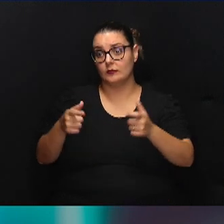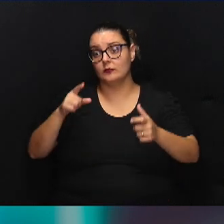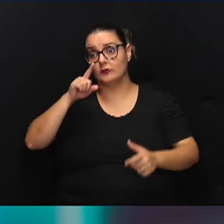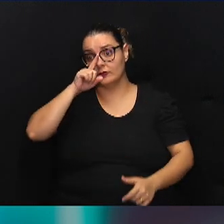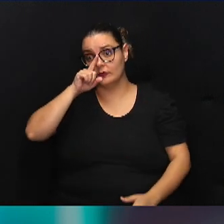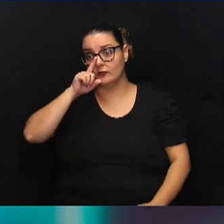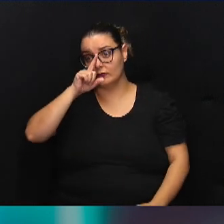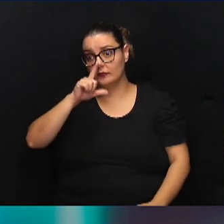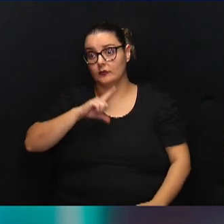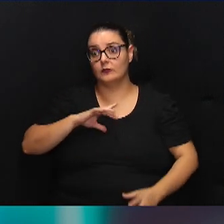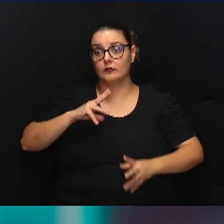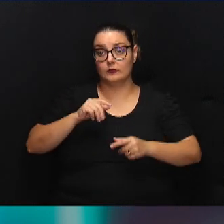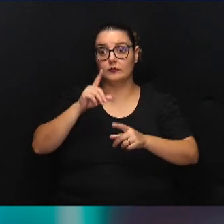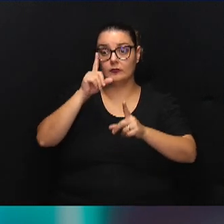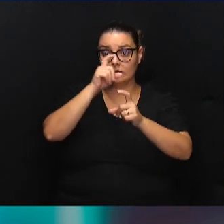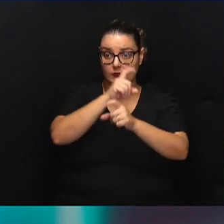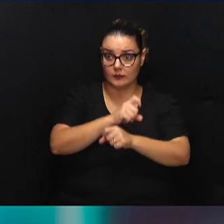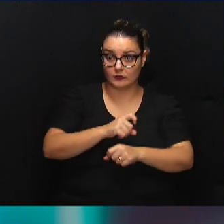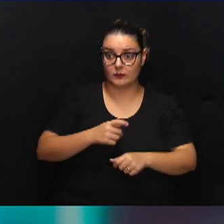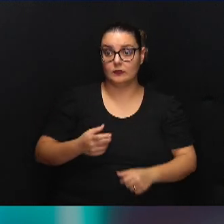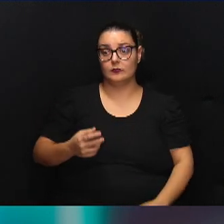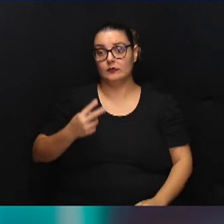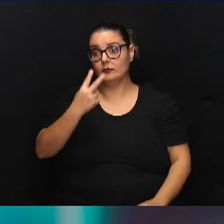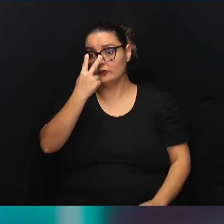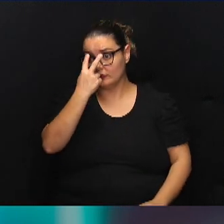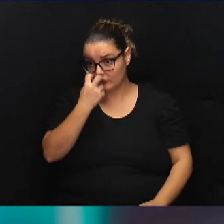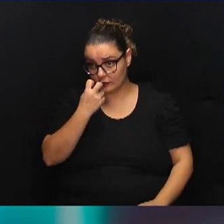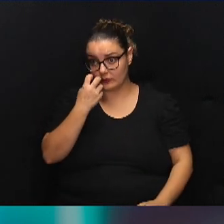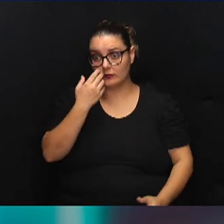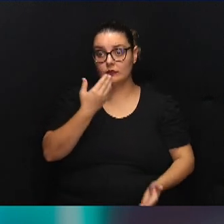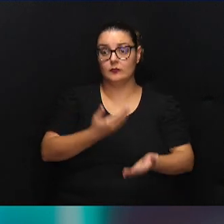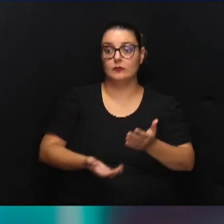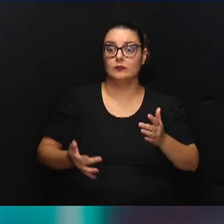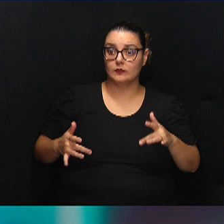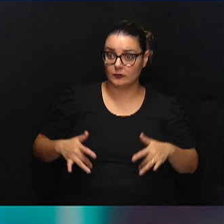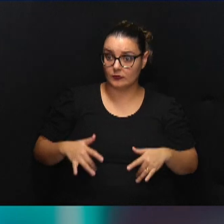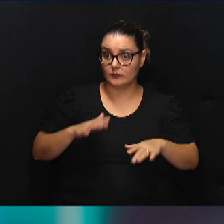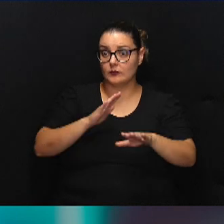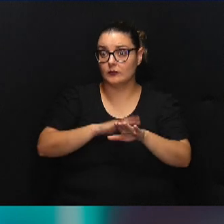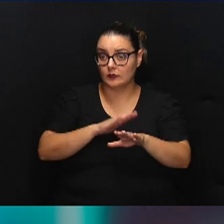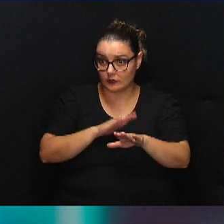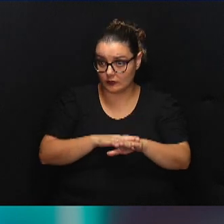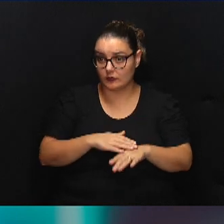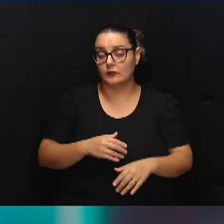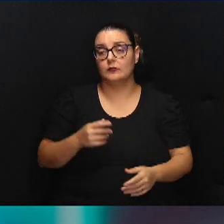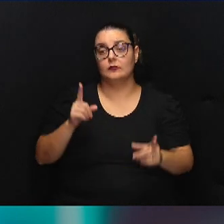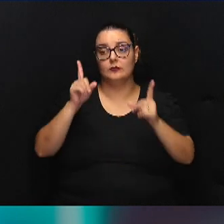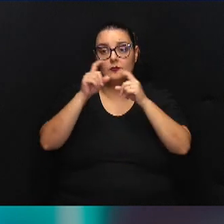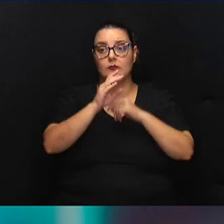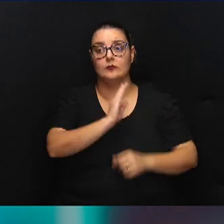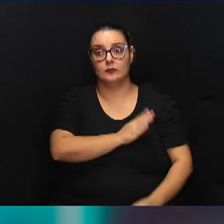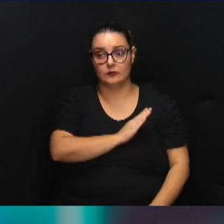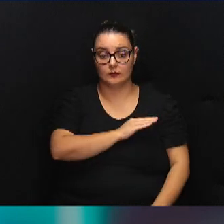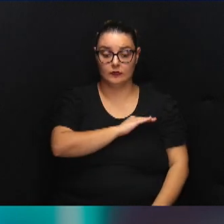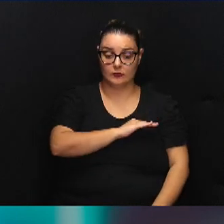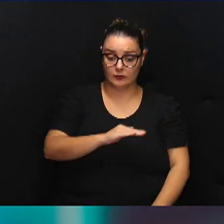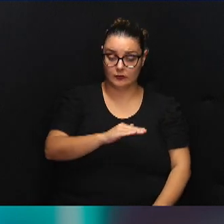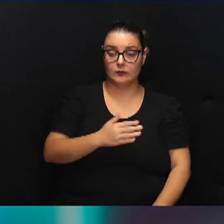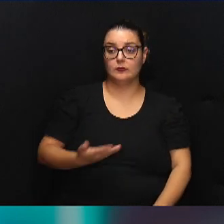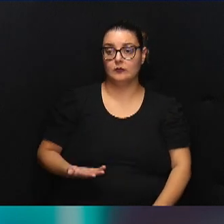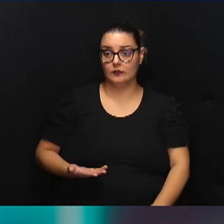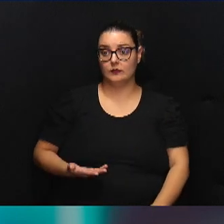ter todas as complicações do diabetes, de cegueira, de perder a função renal, de ter complicação cardíaca, infarto, né?